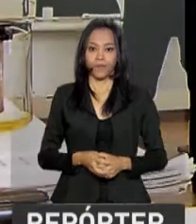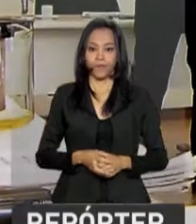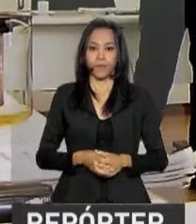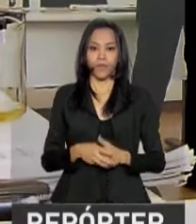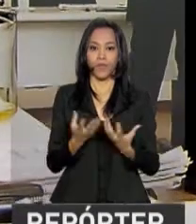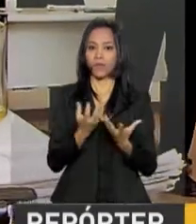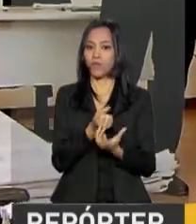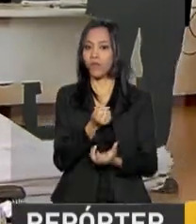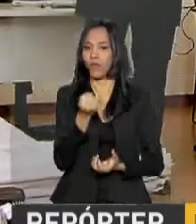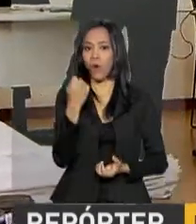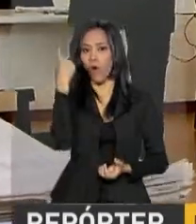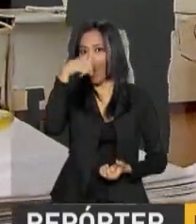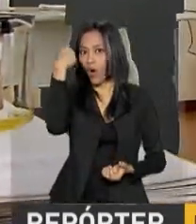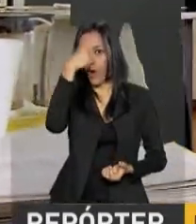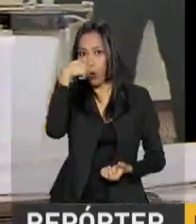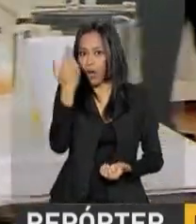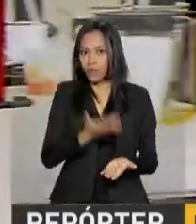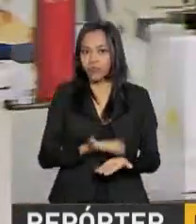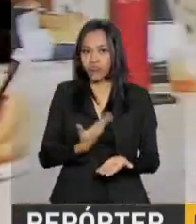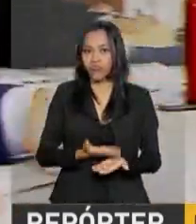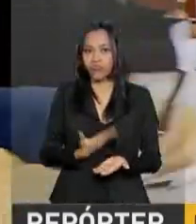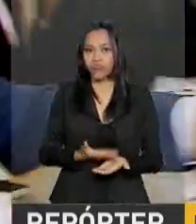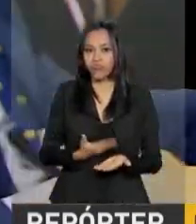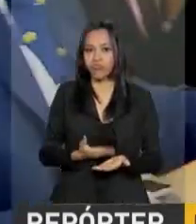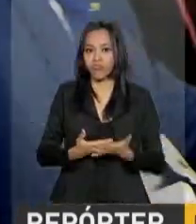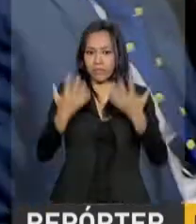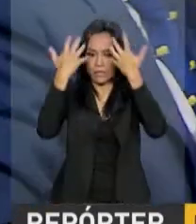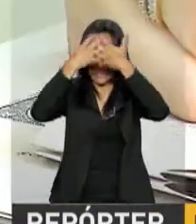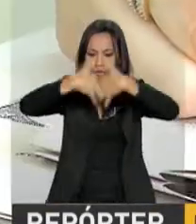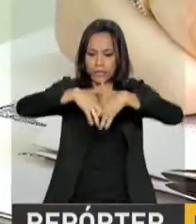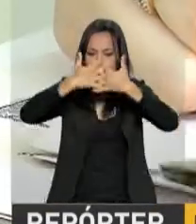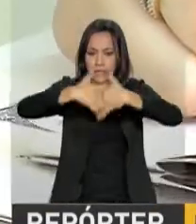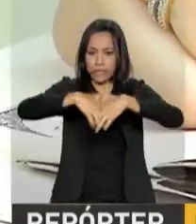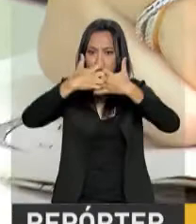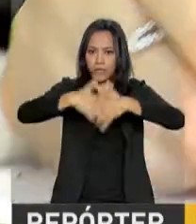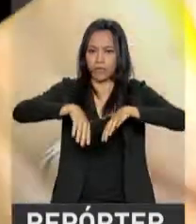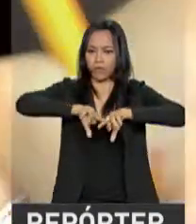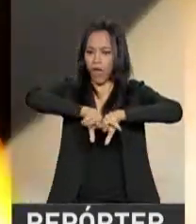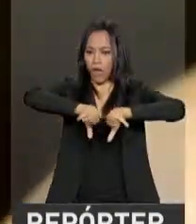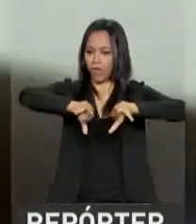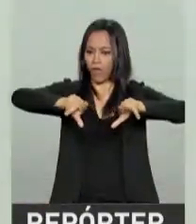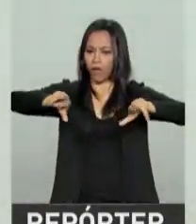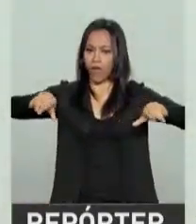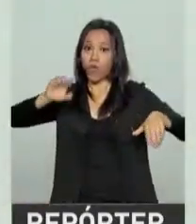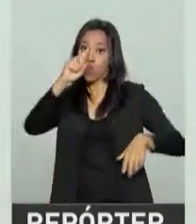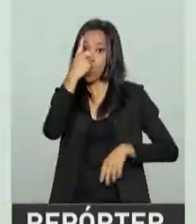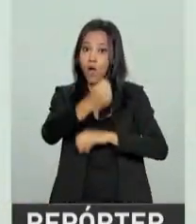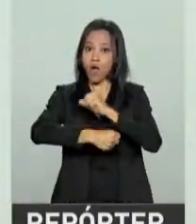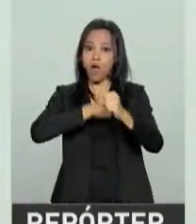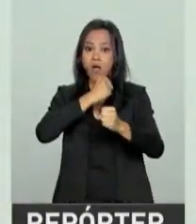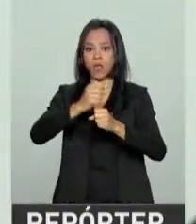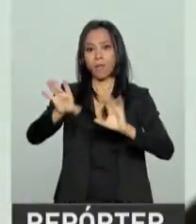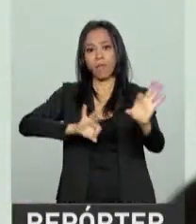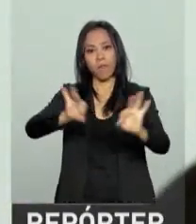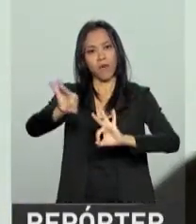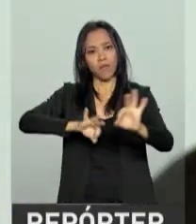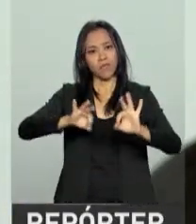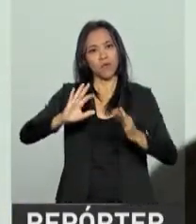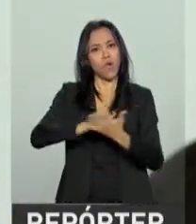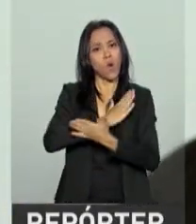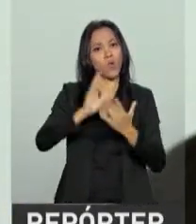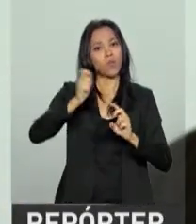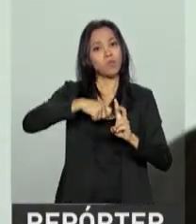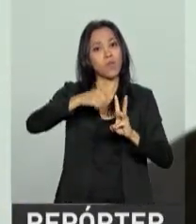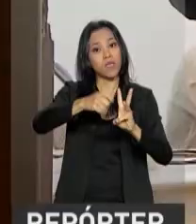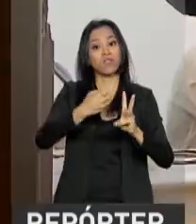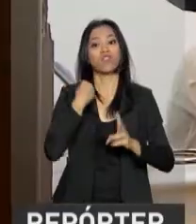São muitas horas de aulas, conteúdos complexos e diversificados. Um ano de preparação, além de alguns meses de